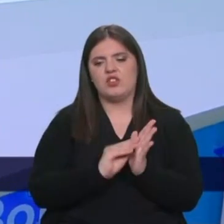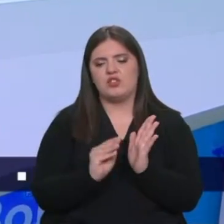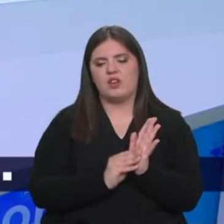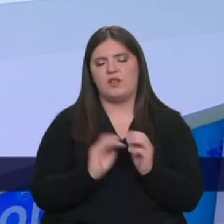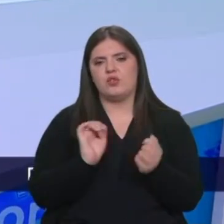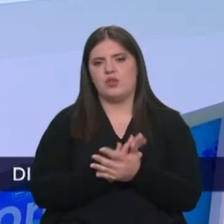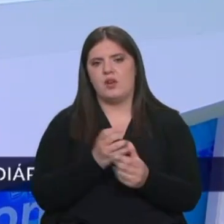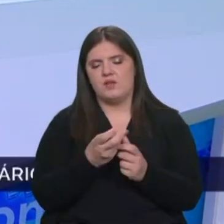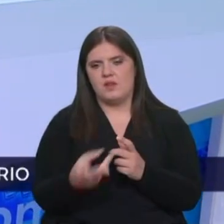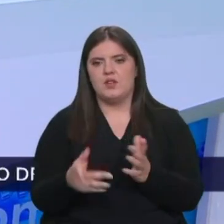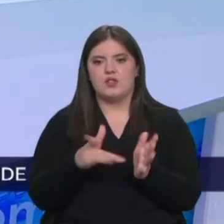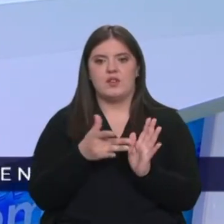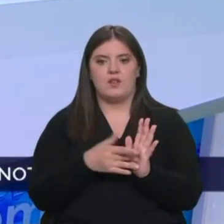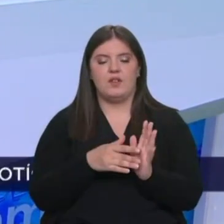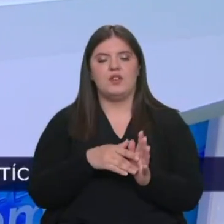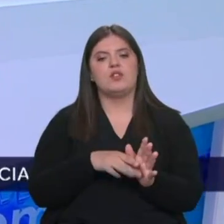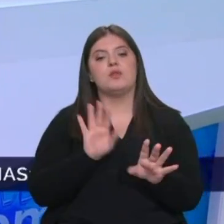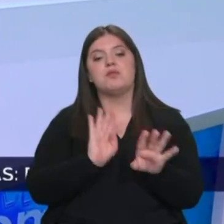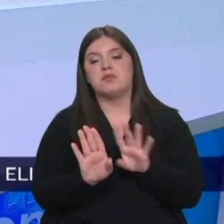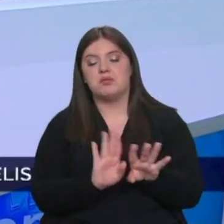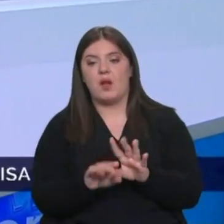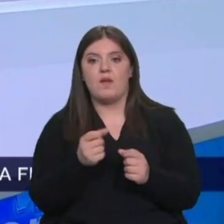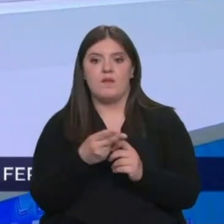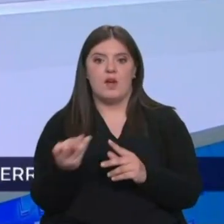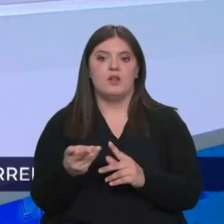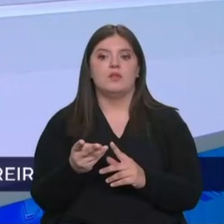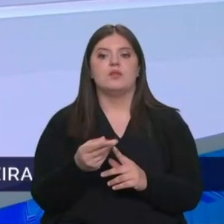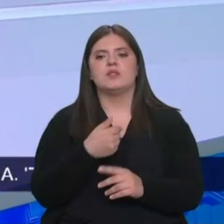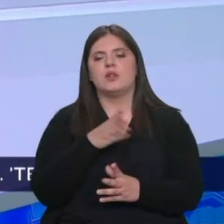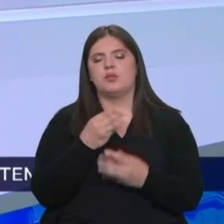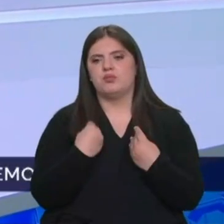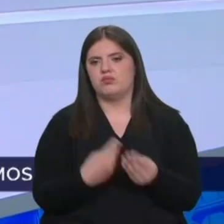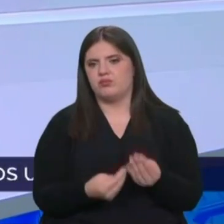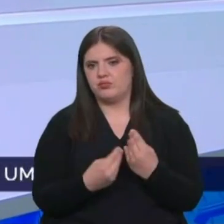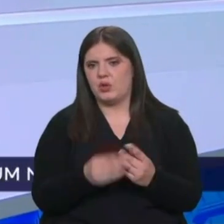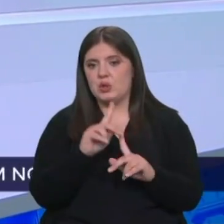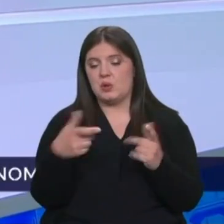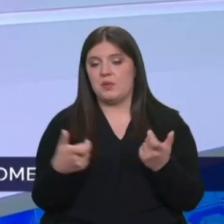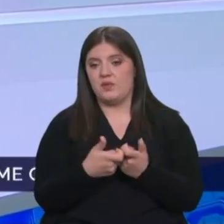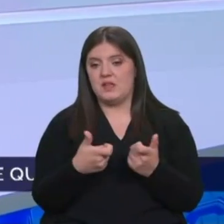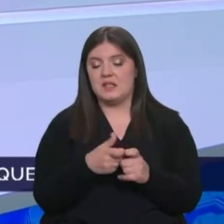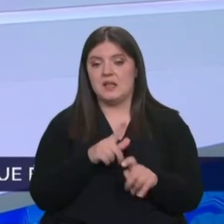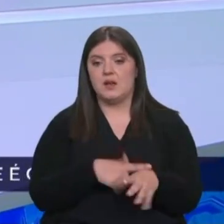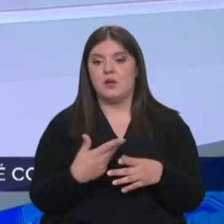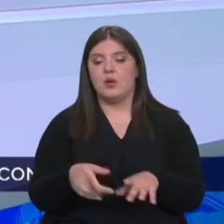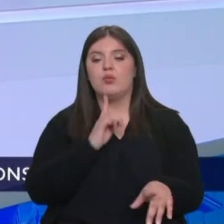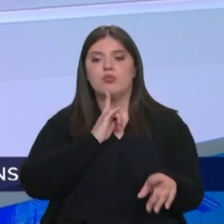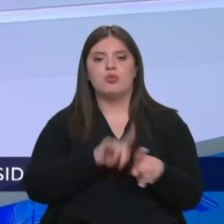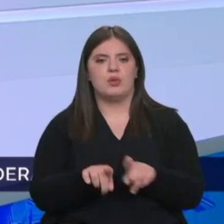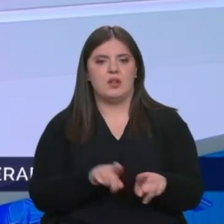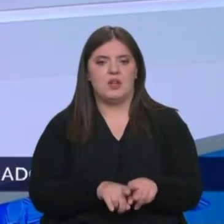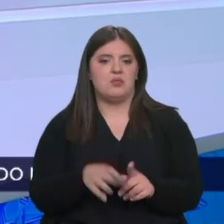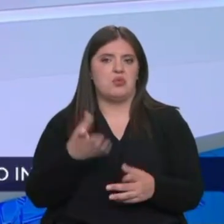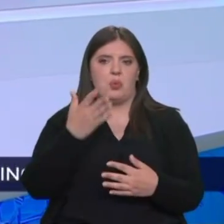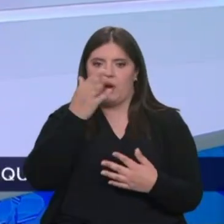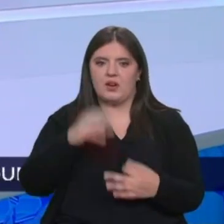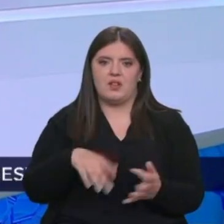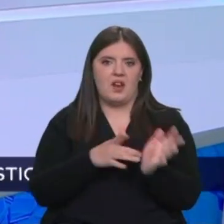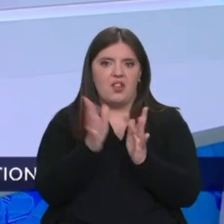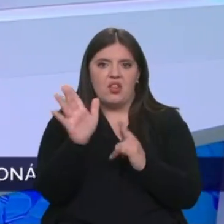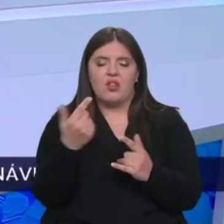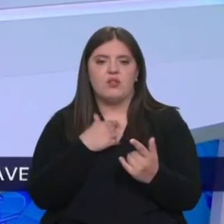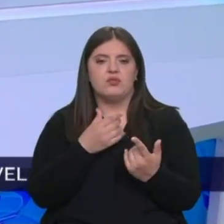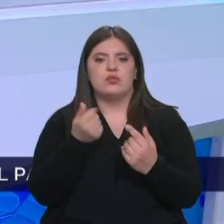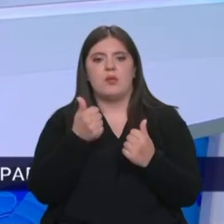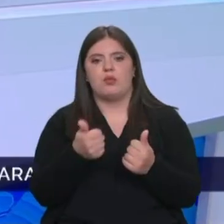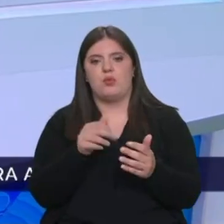várias revistas, breves ensaios absolutamente deliciosos sobre física, sobre o nosso tempo, sobre política, ateísmo, enfim, é uma delícia ler